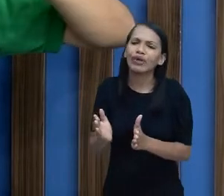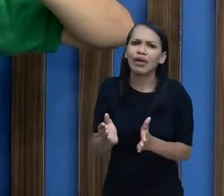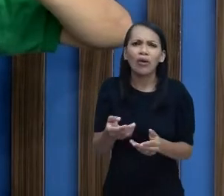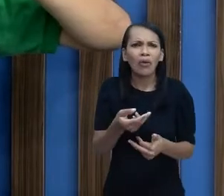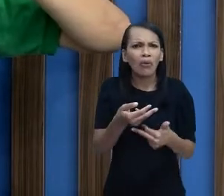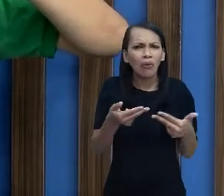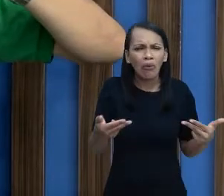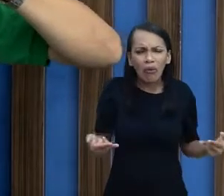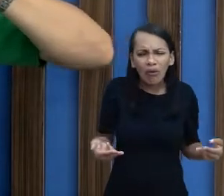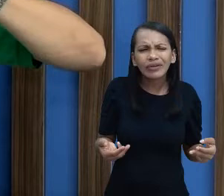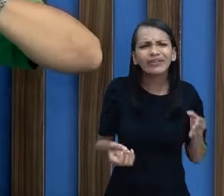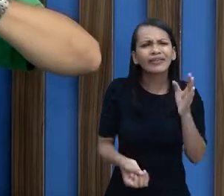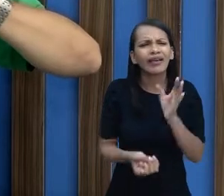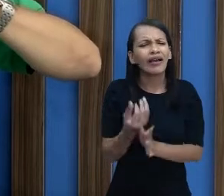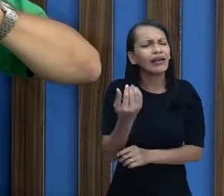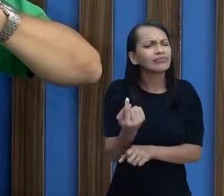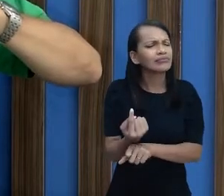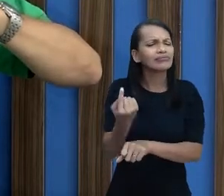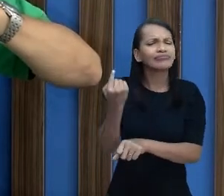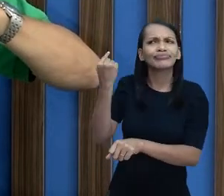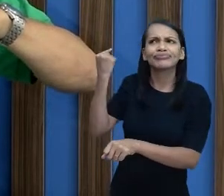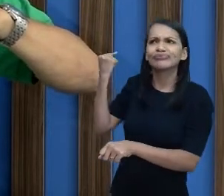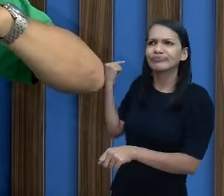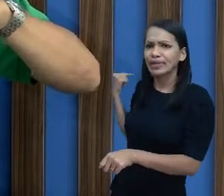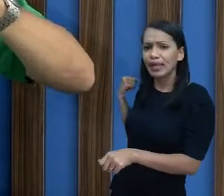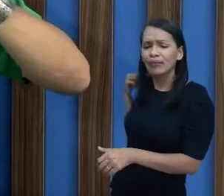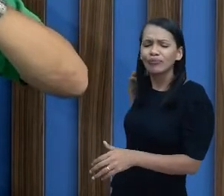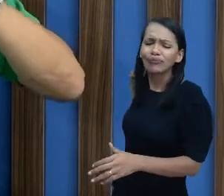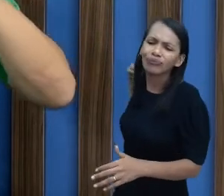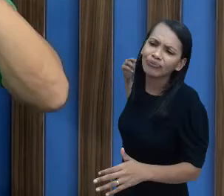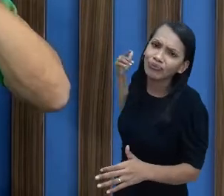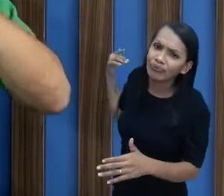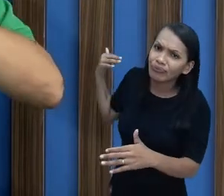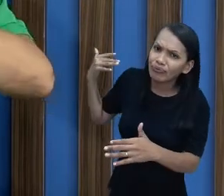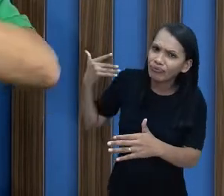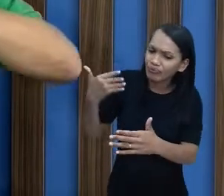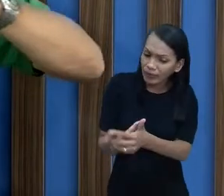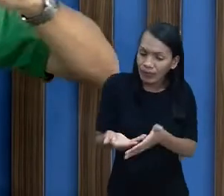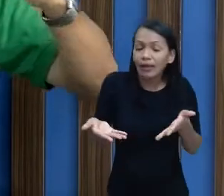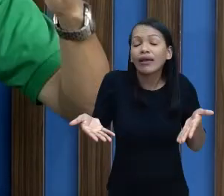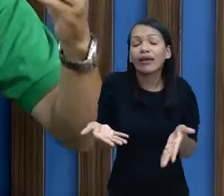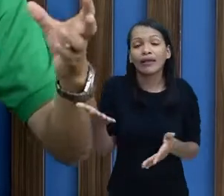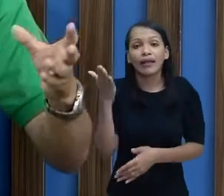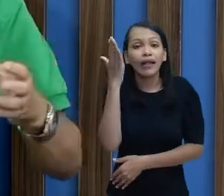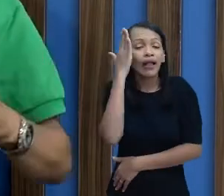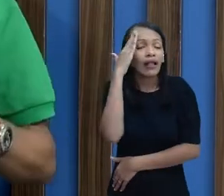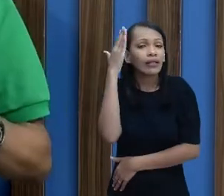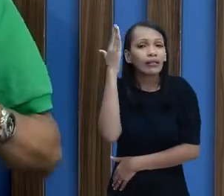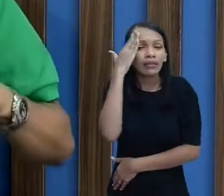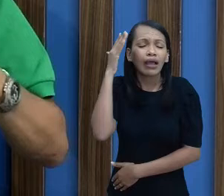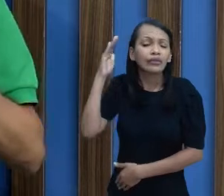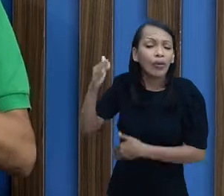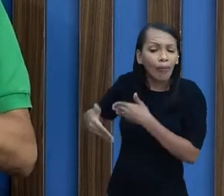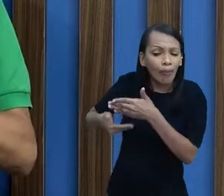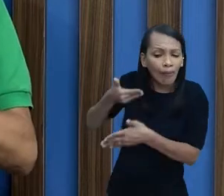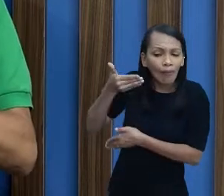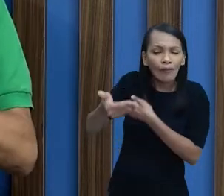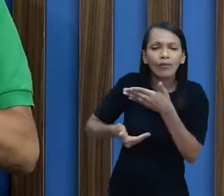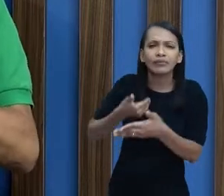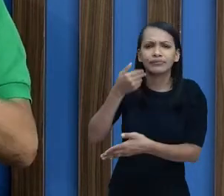vai estourar aqui e vai estourar no futuro. Então é preciso que a gente entenda bem o processo histórico para